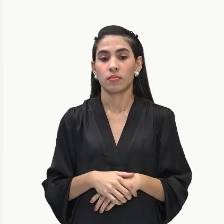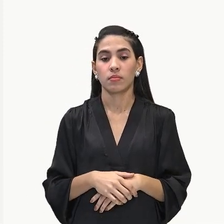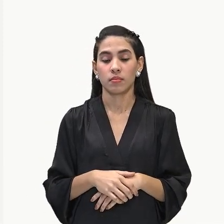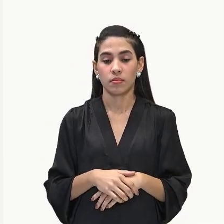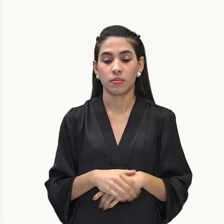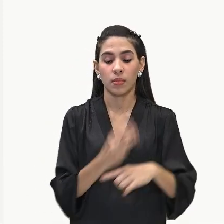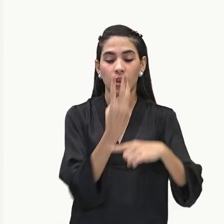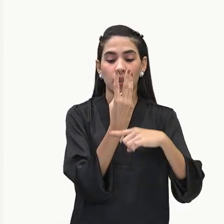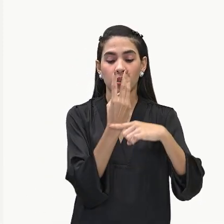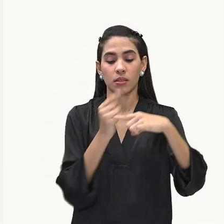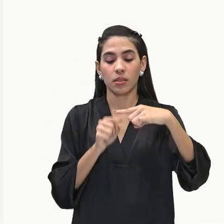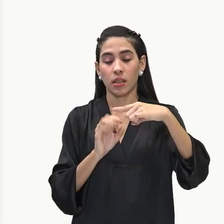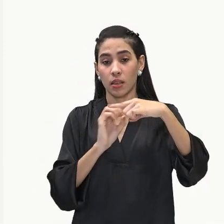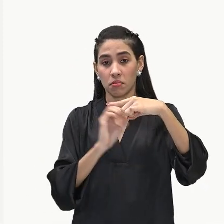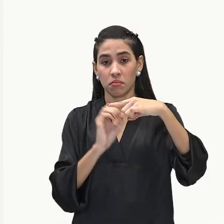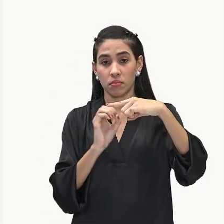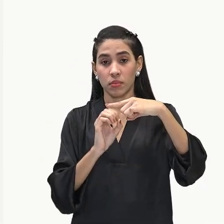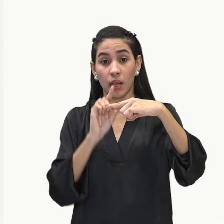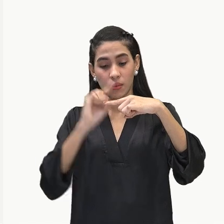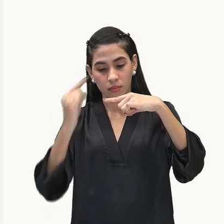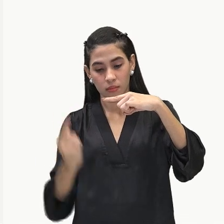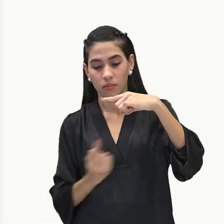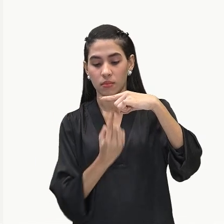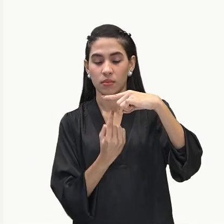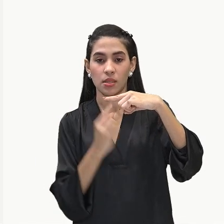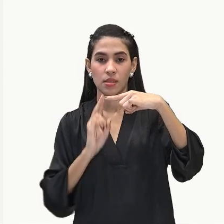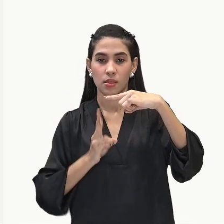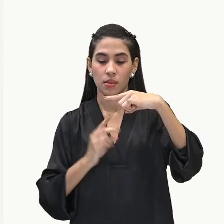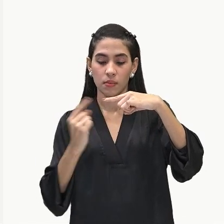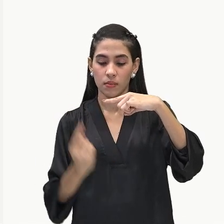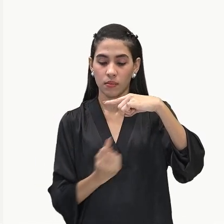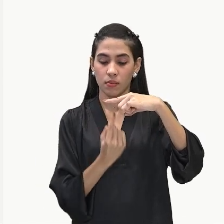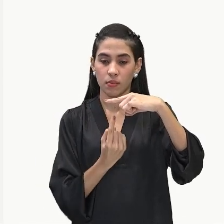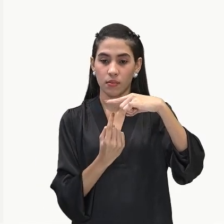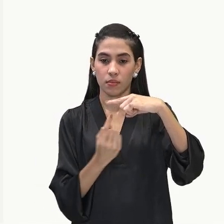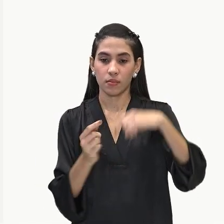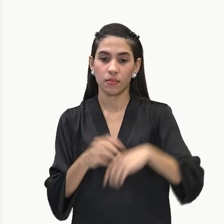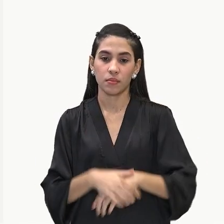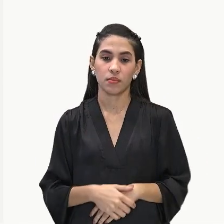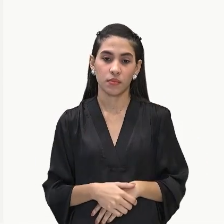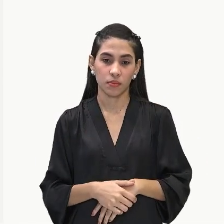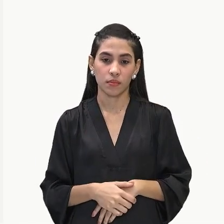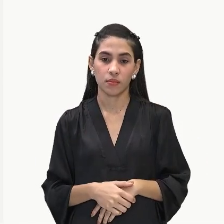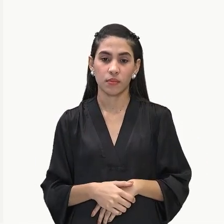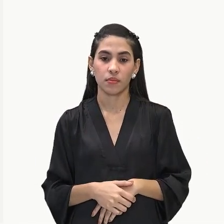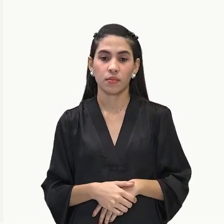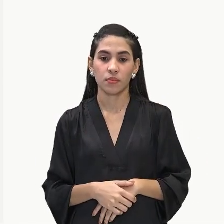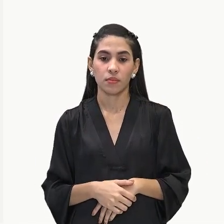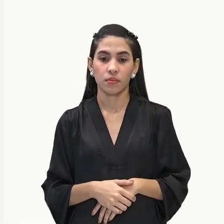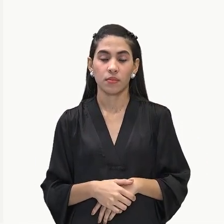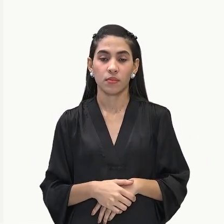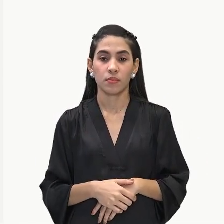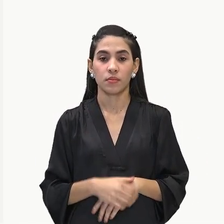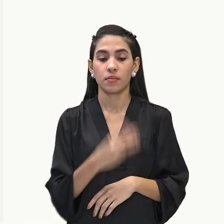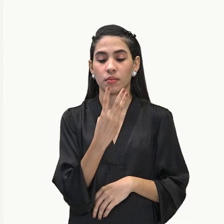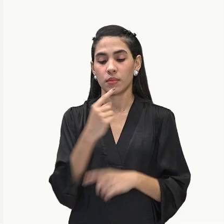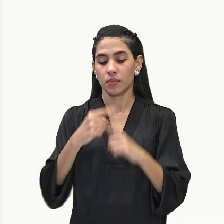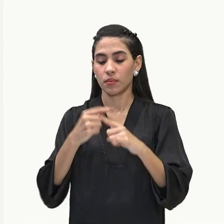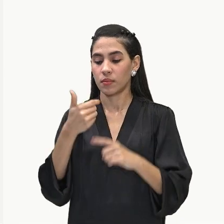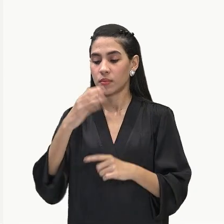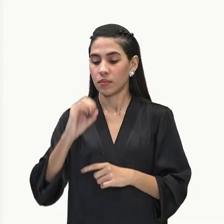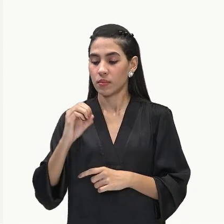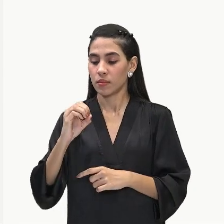embora não esteja escrito, é um 1. Multiplicação de fração, nós vamos ter 3 vezes